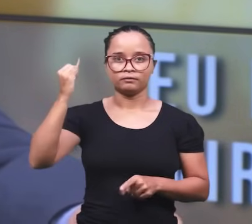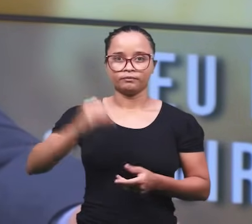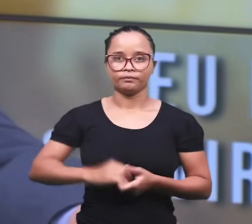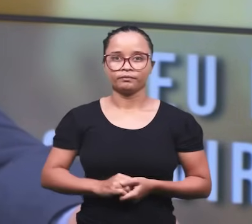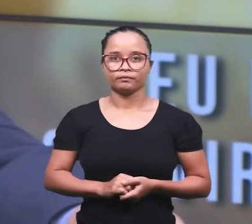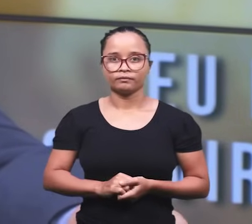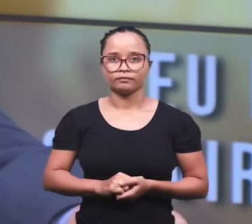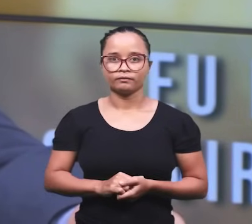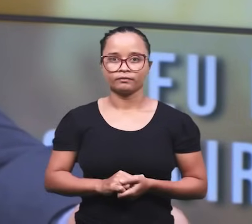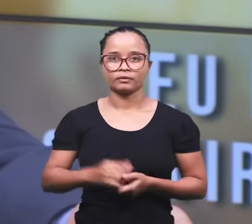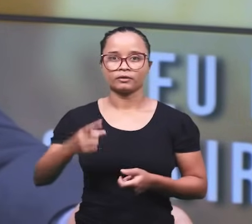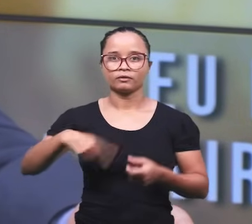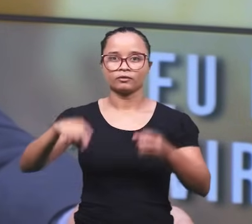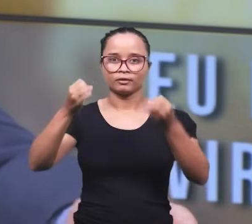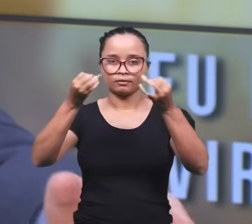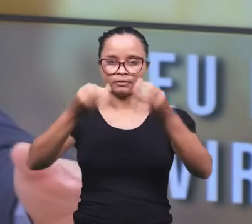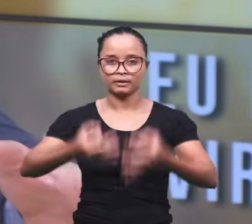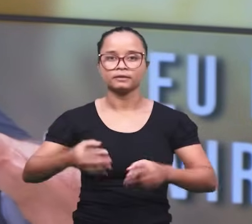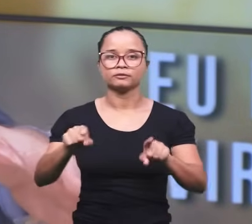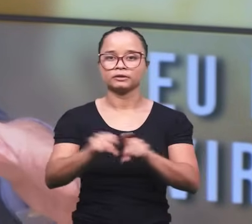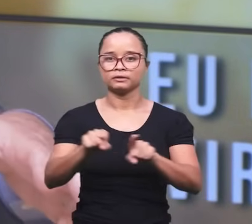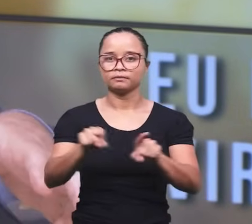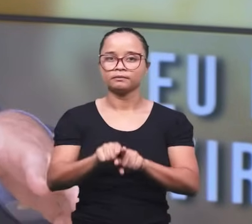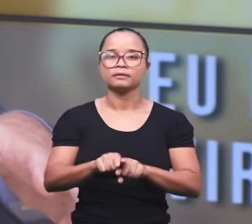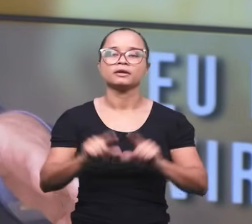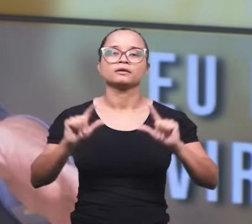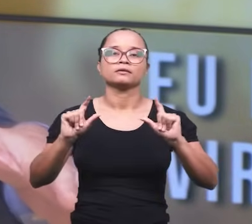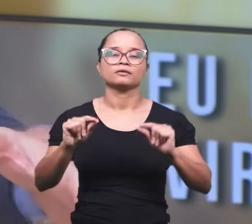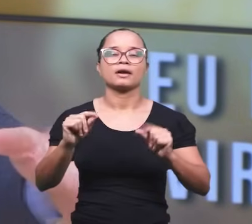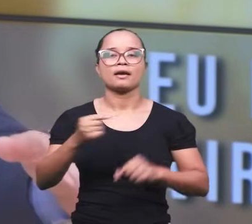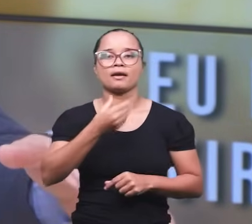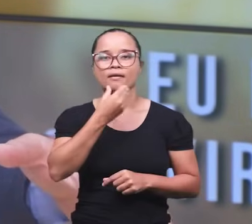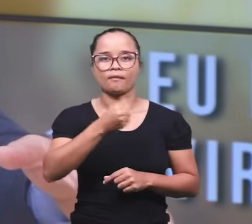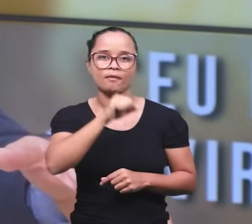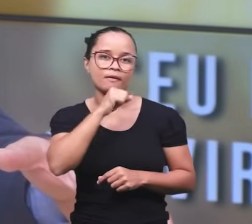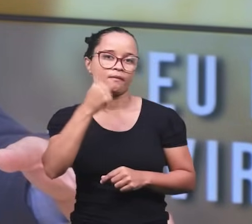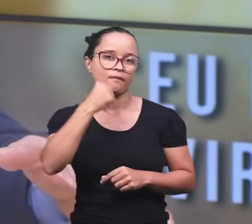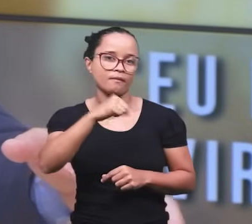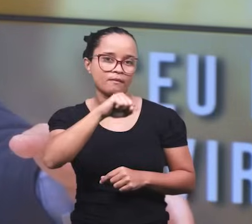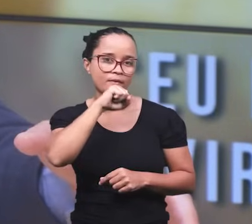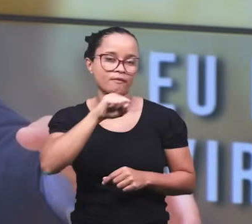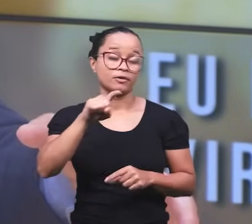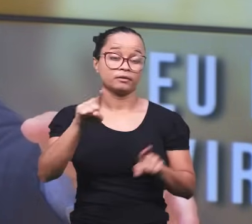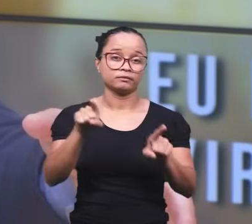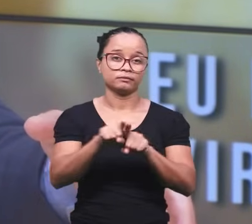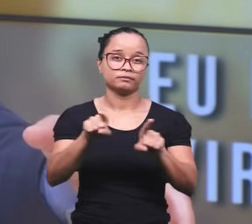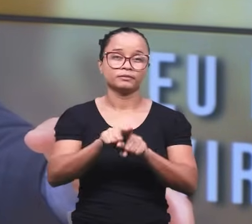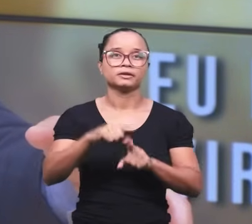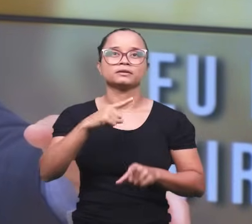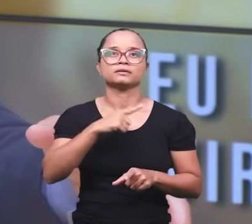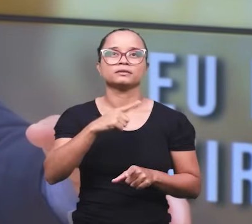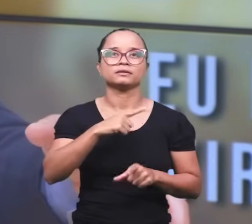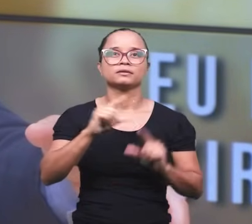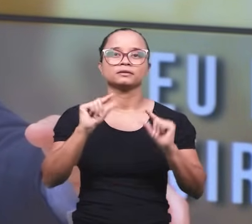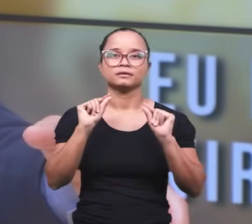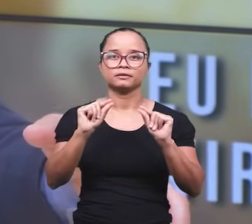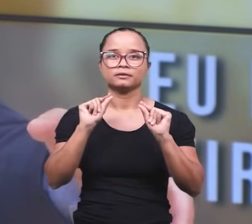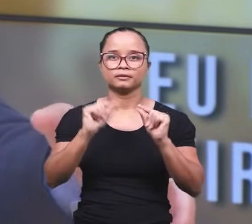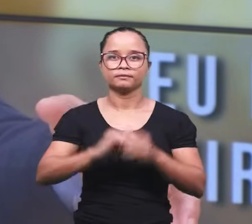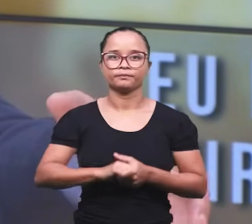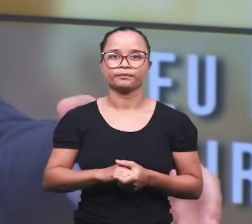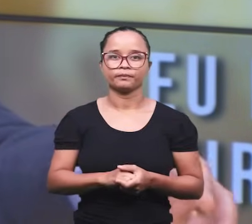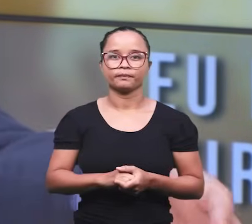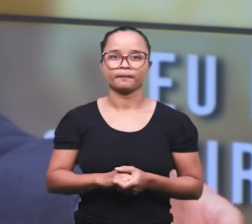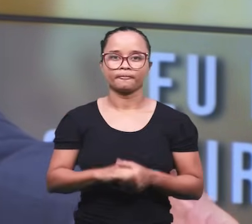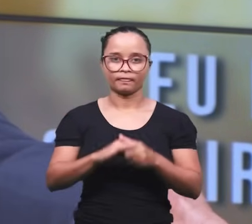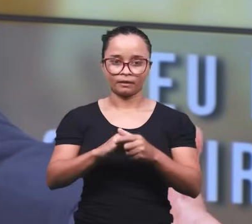importante eh a gente falou muito aqui no âmbito dos Pais né mas você tem também aquilo que